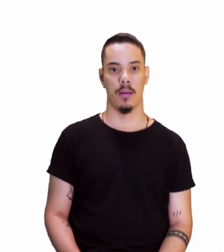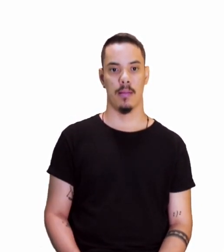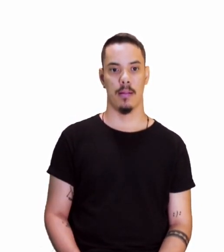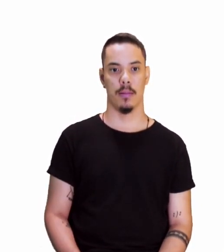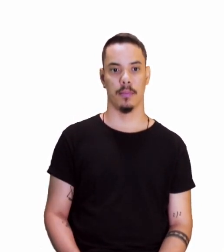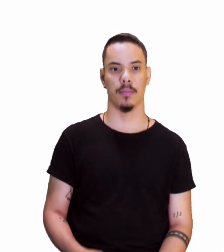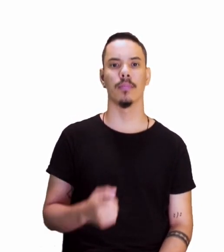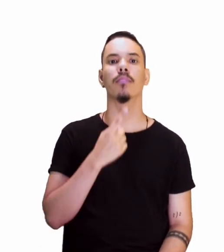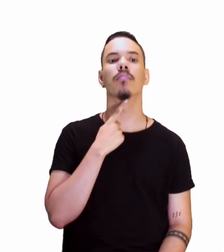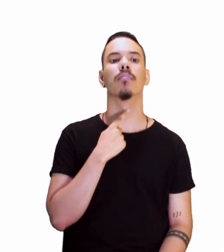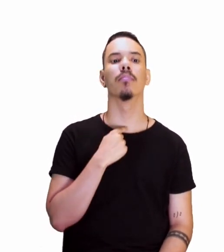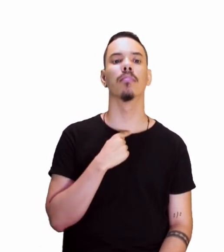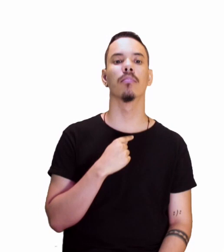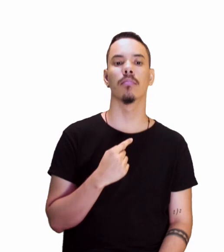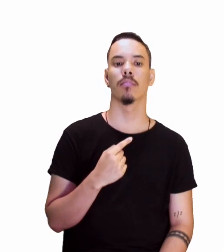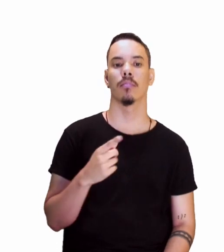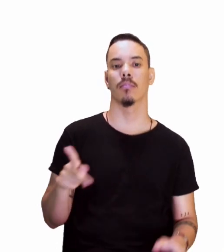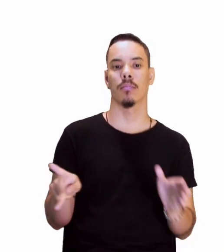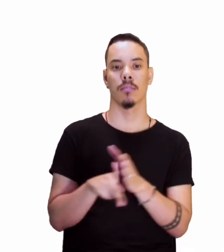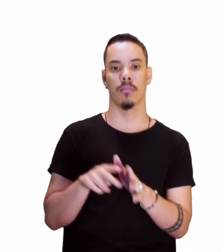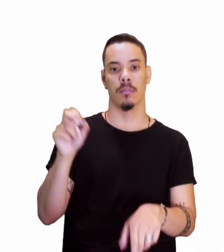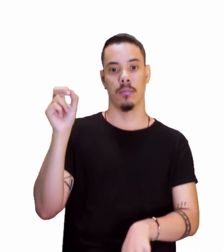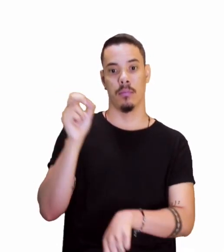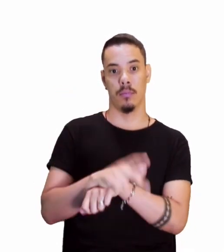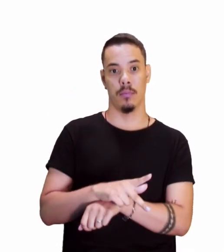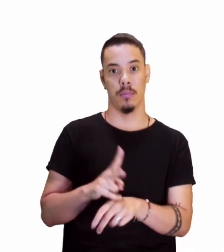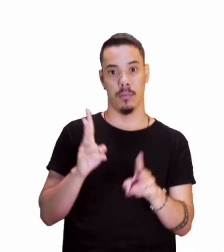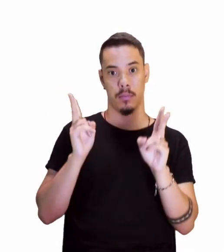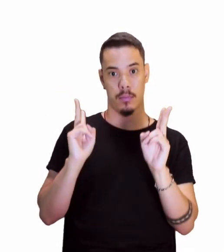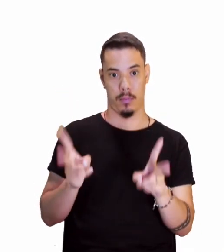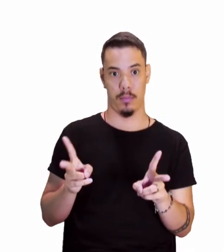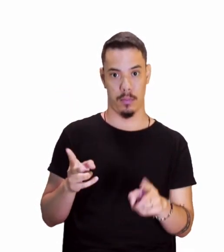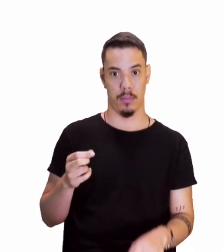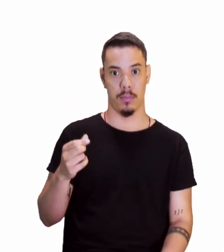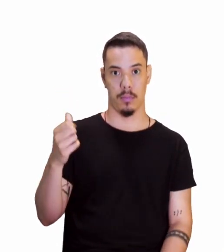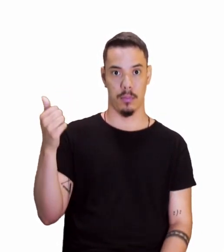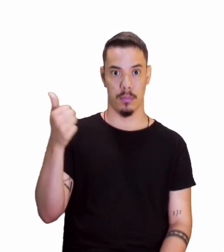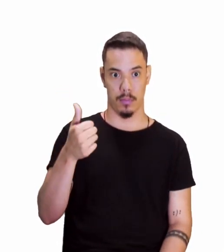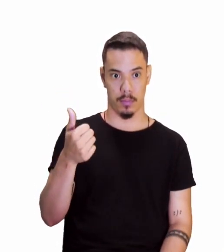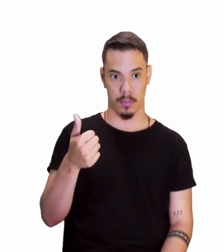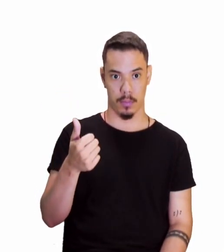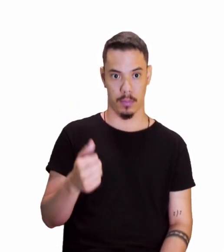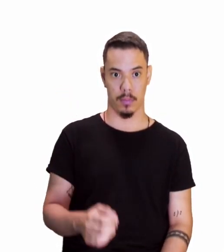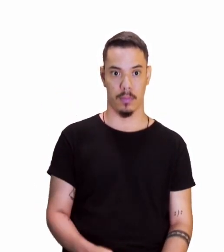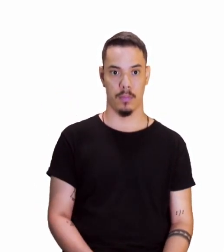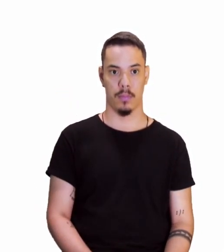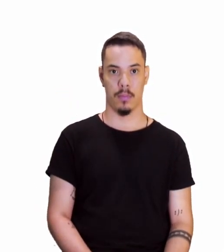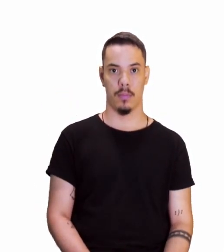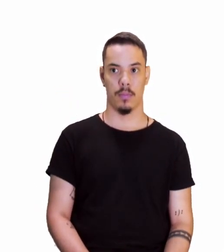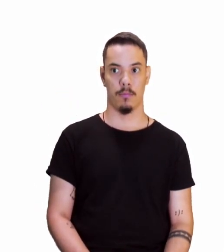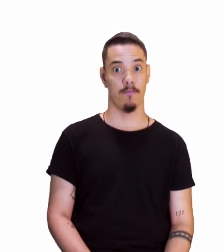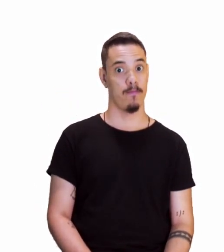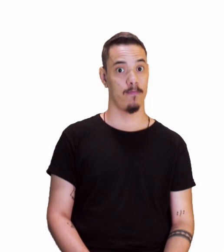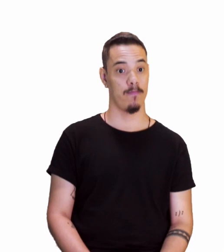cargo. Será que esse aspirar tá no mesmo sentido da primeira fase, da frase 1?